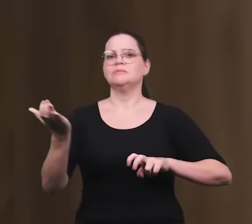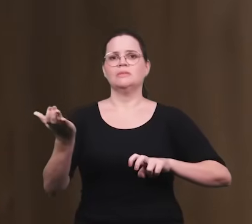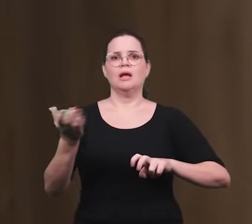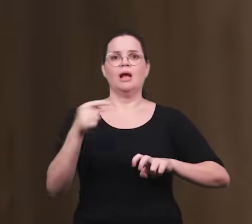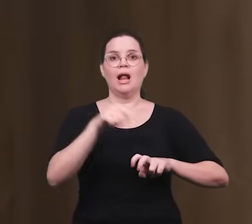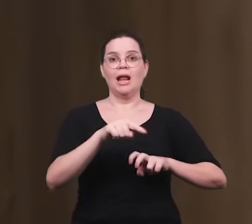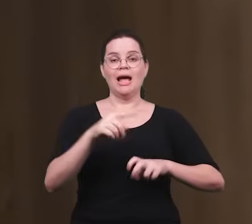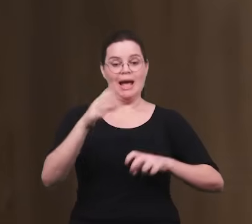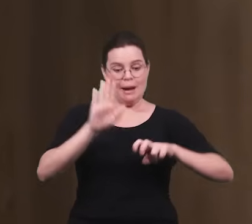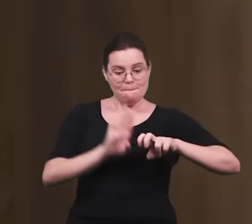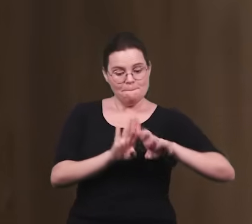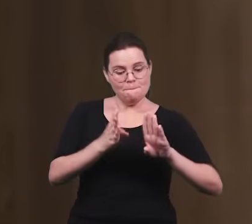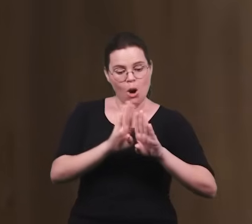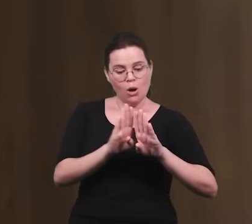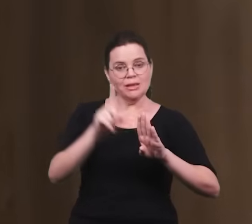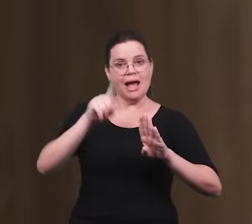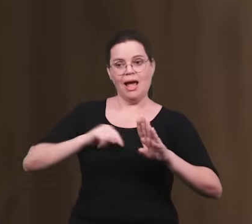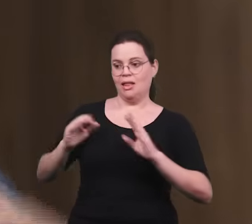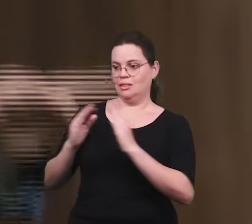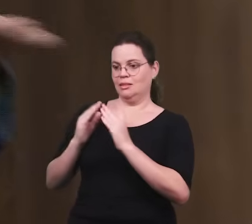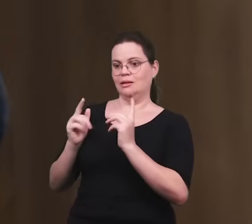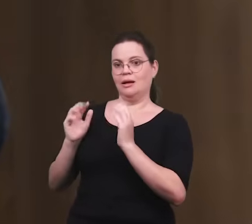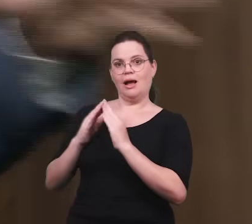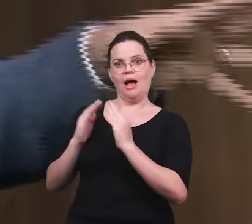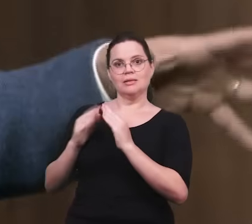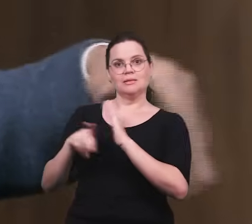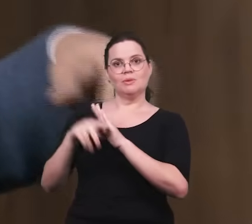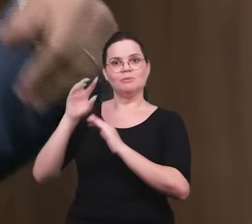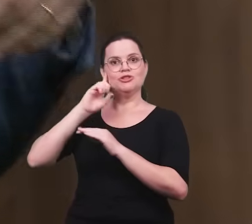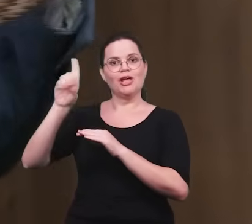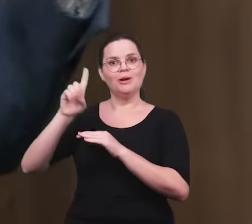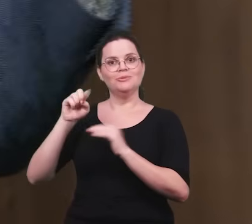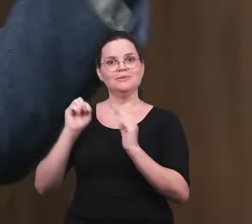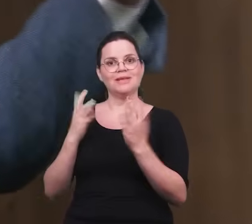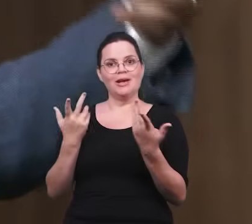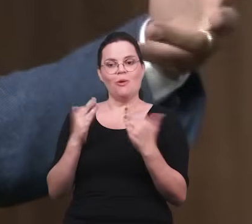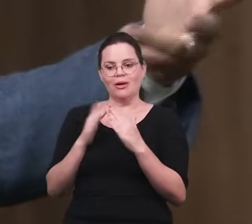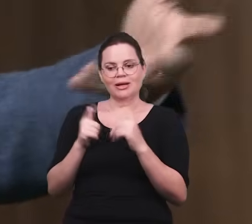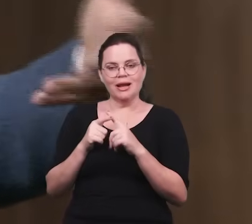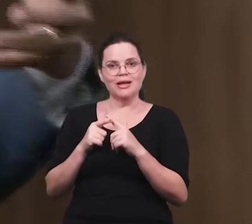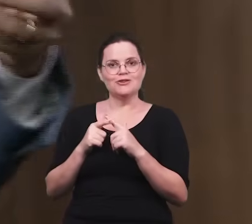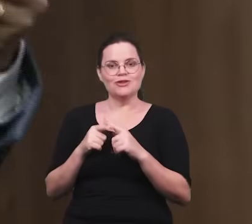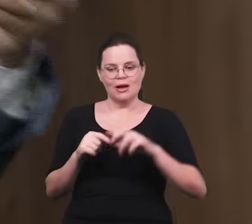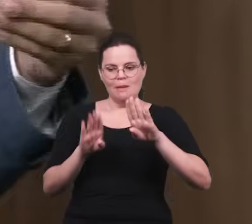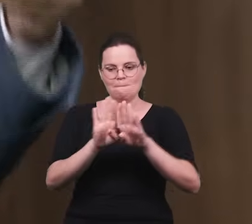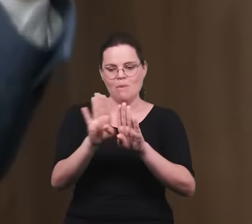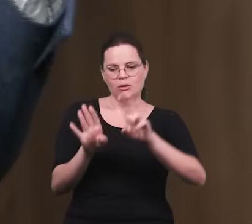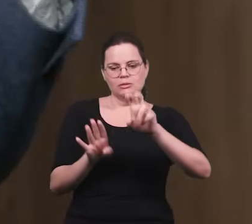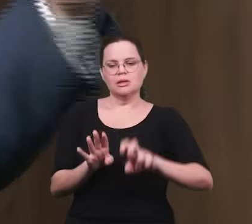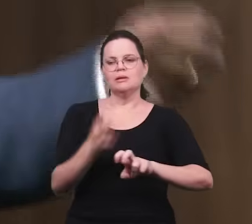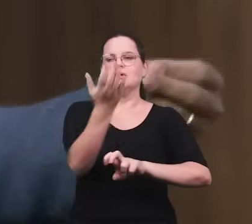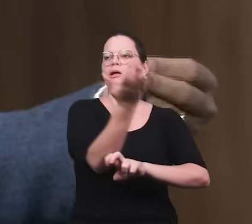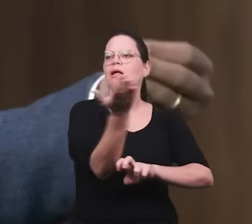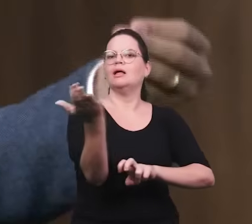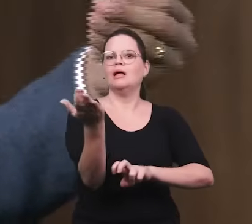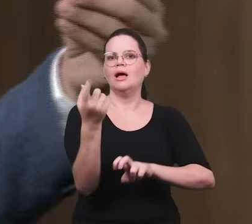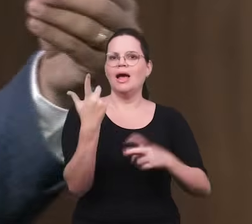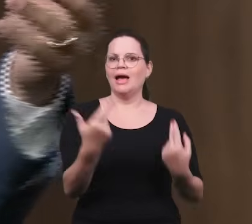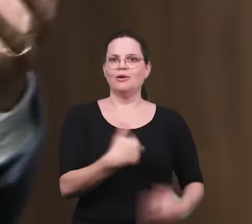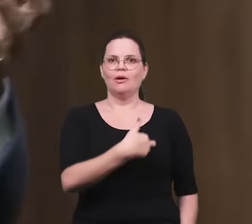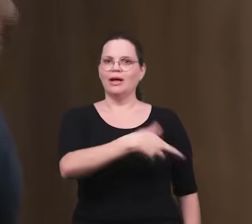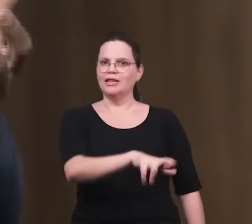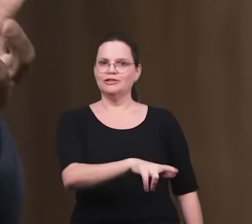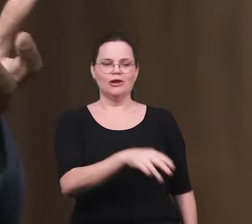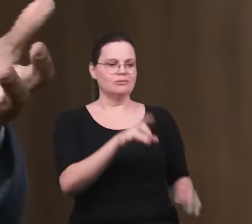faz isso. Ela deixa o homem na porta do templo. A vida dele não muda, ela até fala de Deus, mas ela não leva o homem ao encontro verdadeiro com